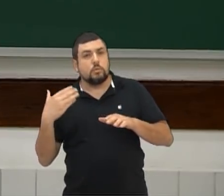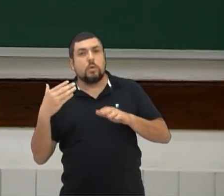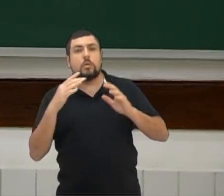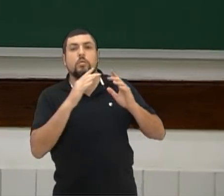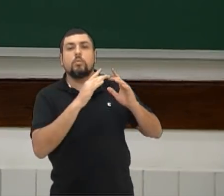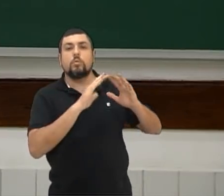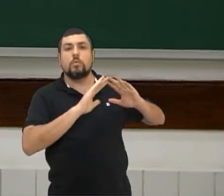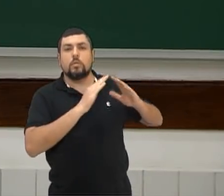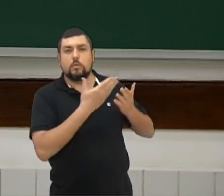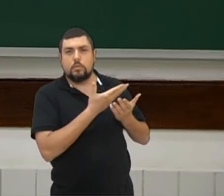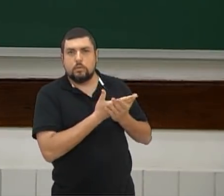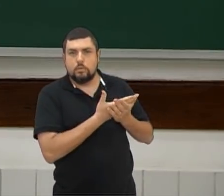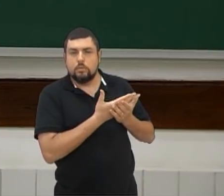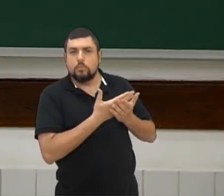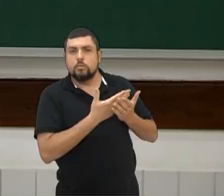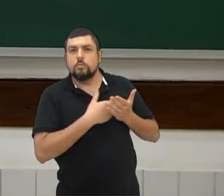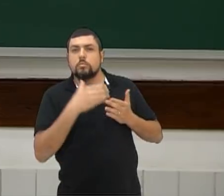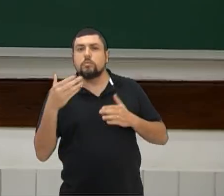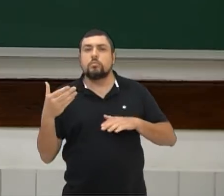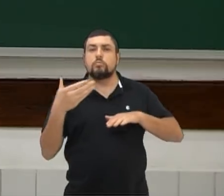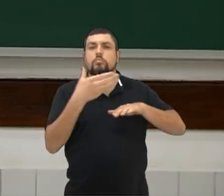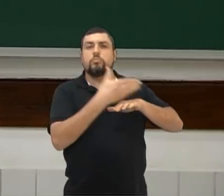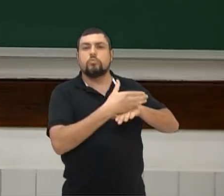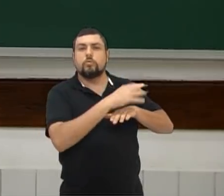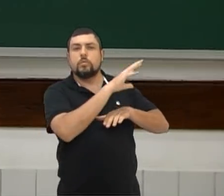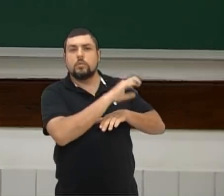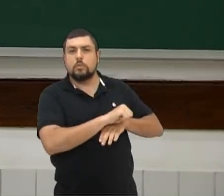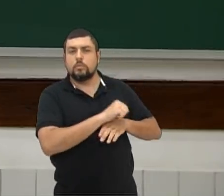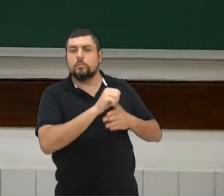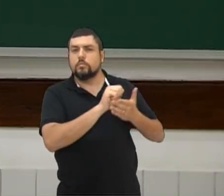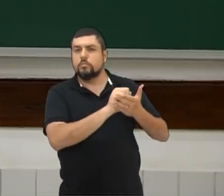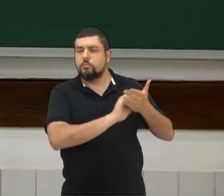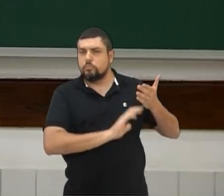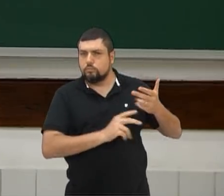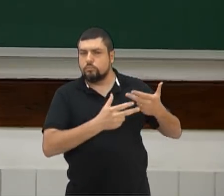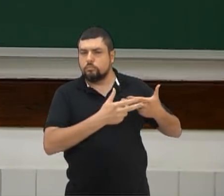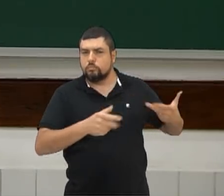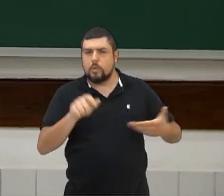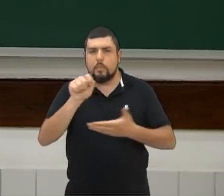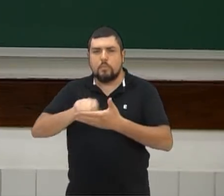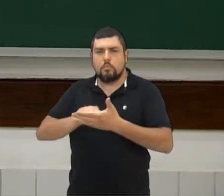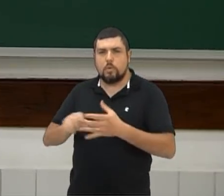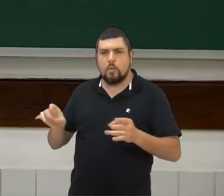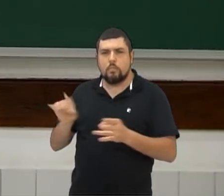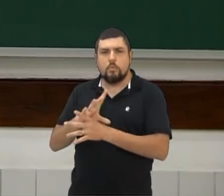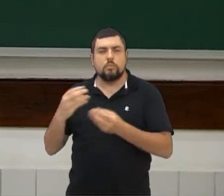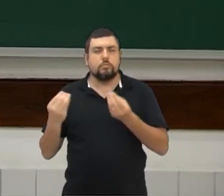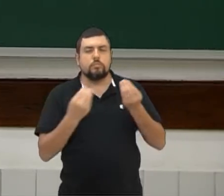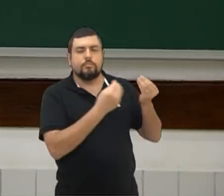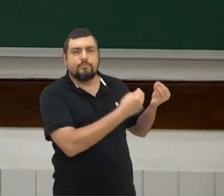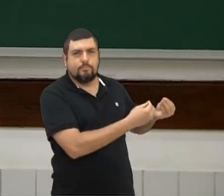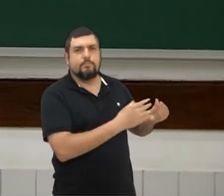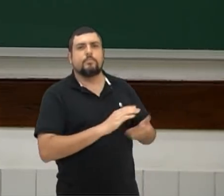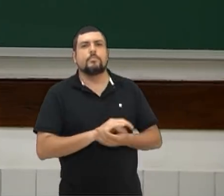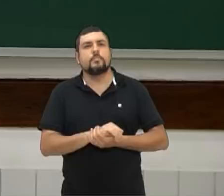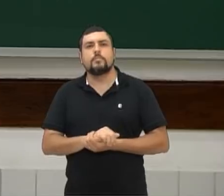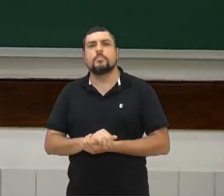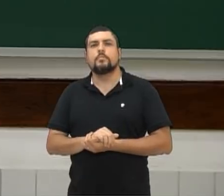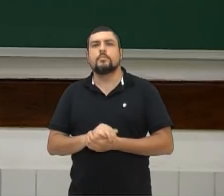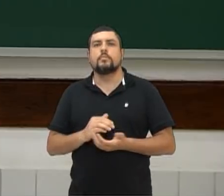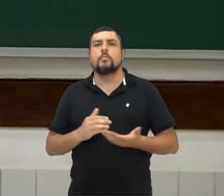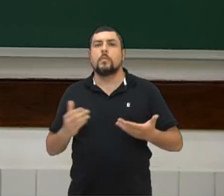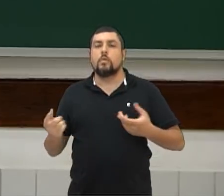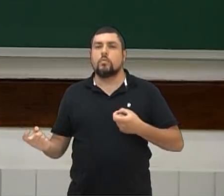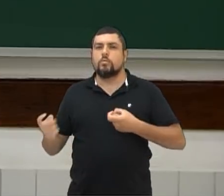entre em contato com a escola para que possa pegar o seu material e posteriormente devolver também aí na escola, ok? Vamos retornar então para a